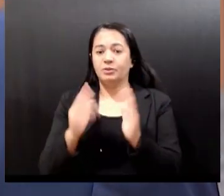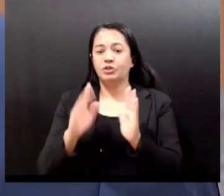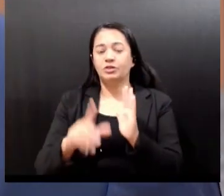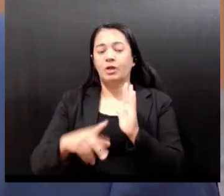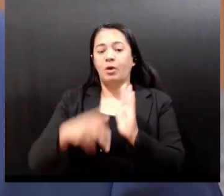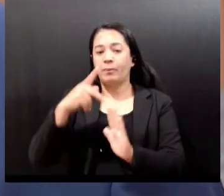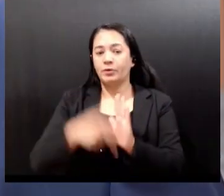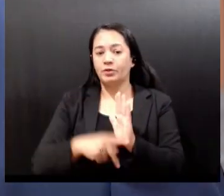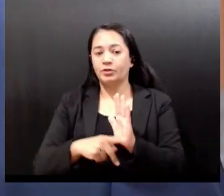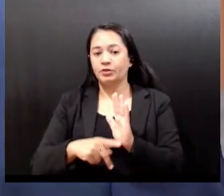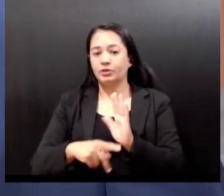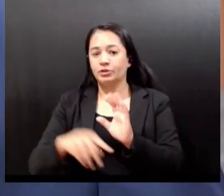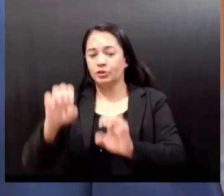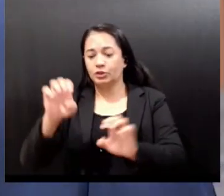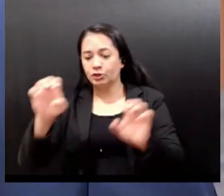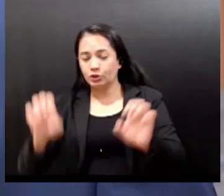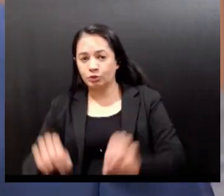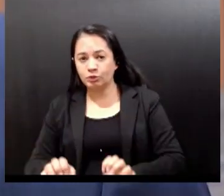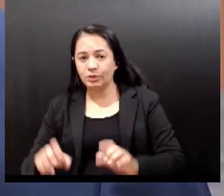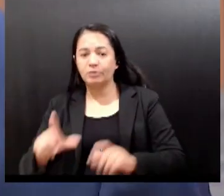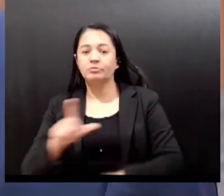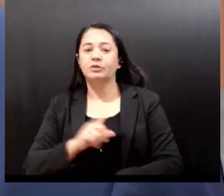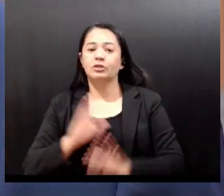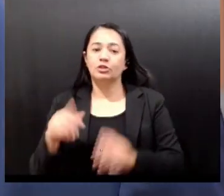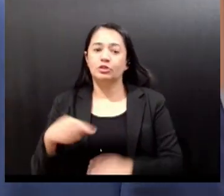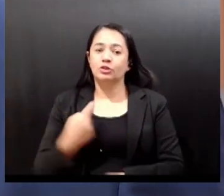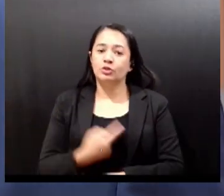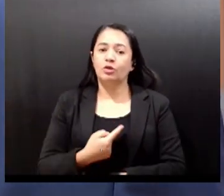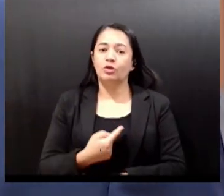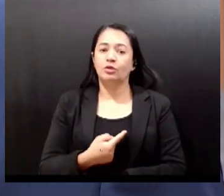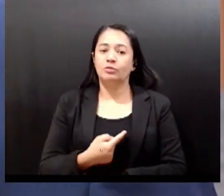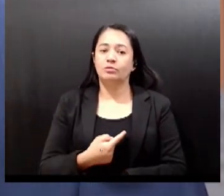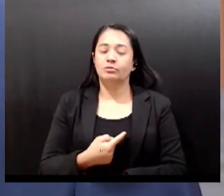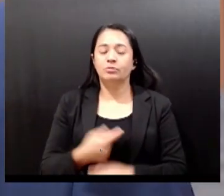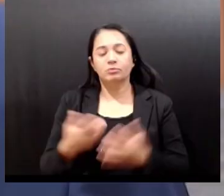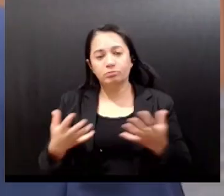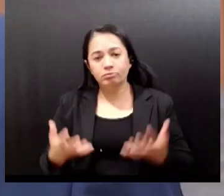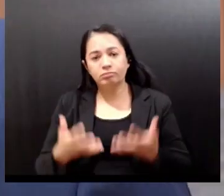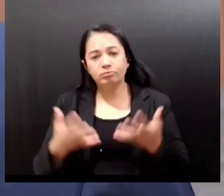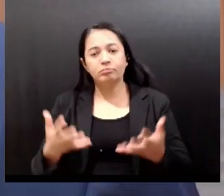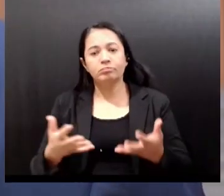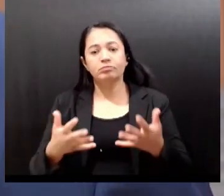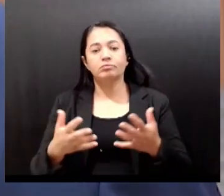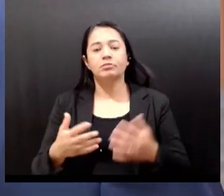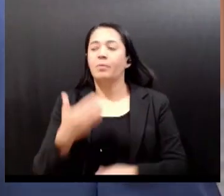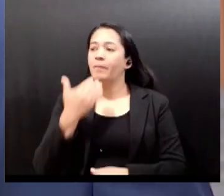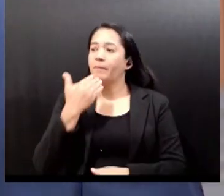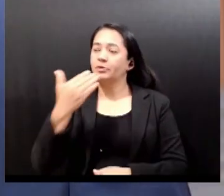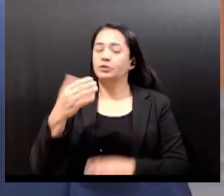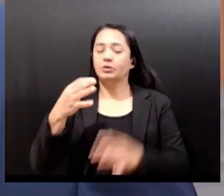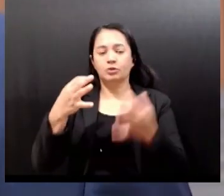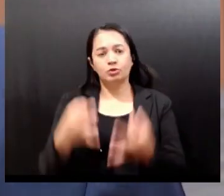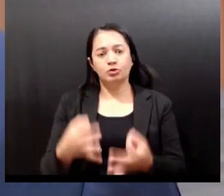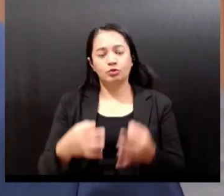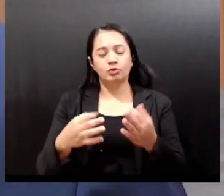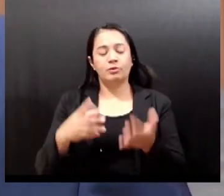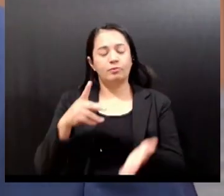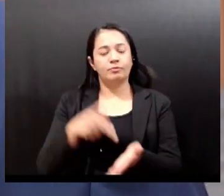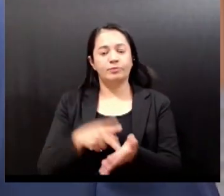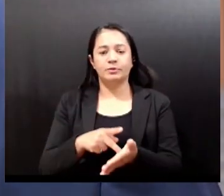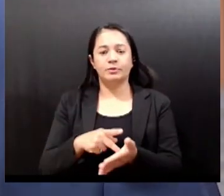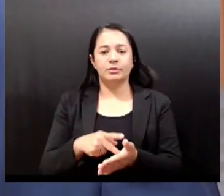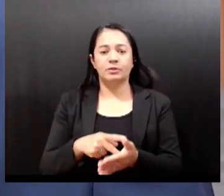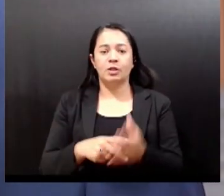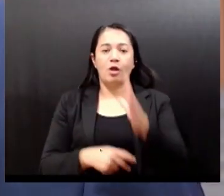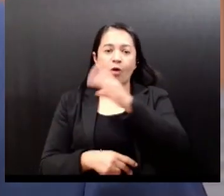contemplados, outros não, e nós estamos reforçando essa reivindicação muito justa e legítima de servidores de carreira